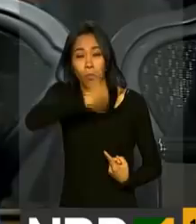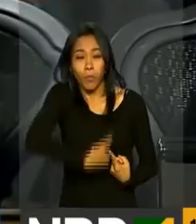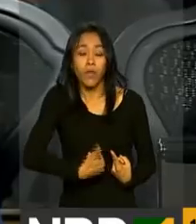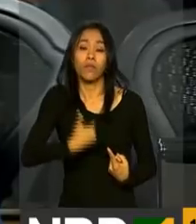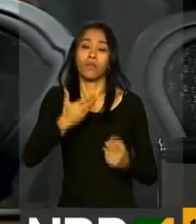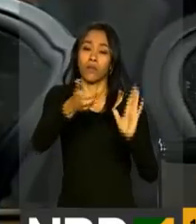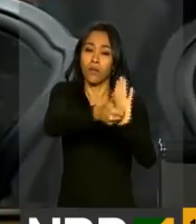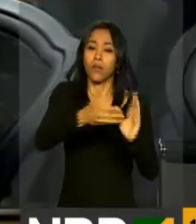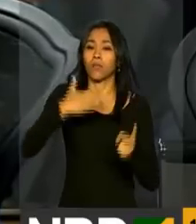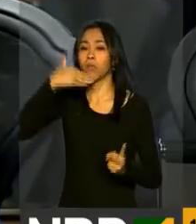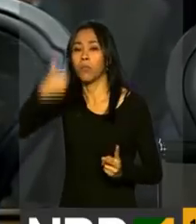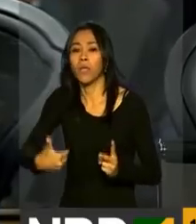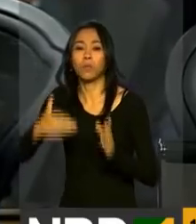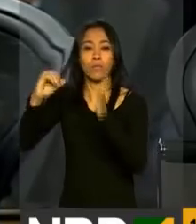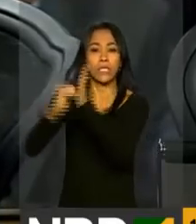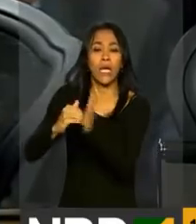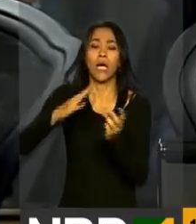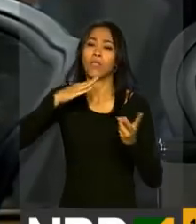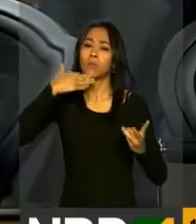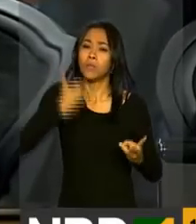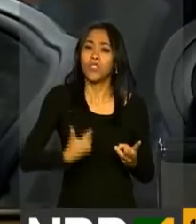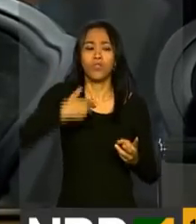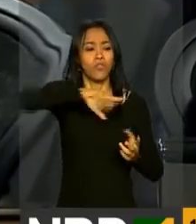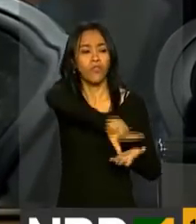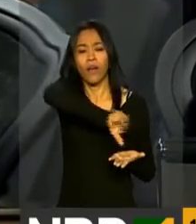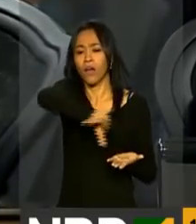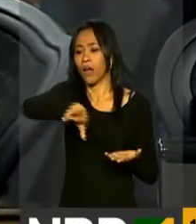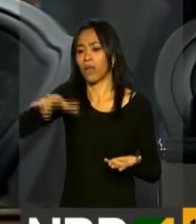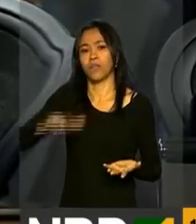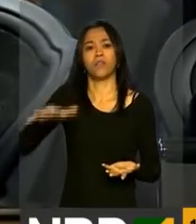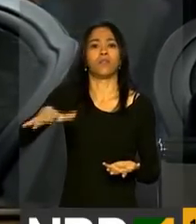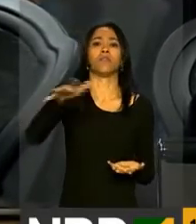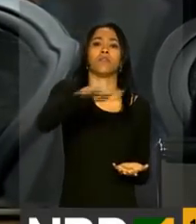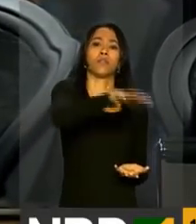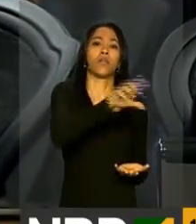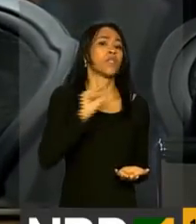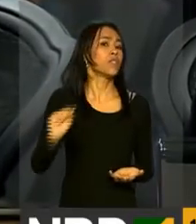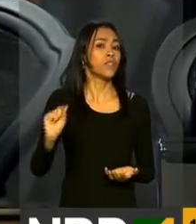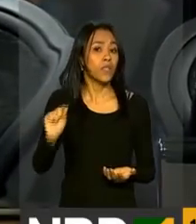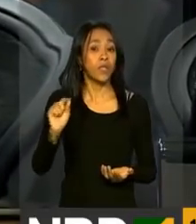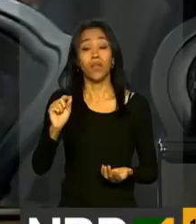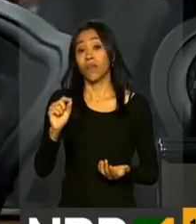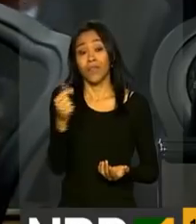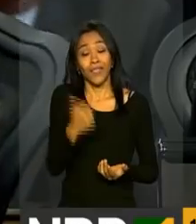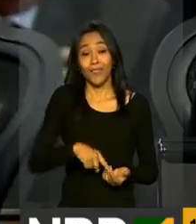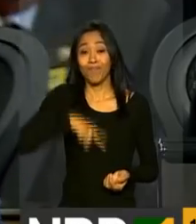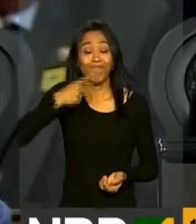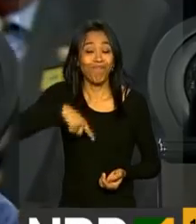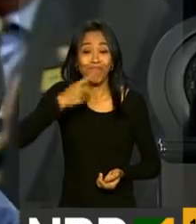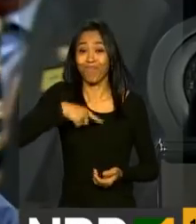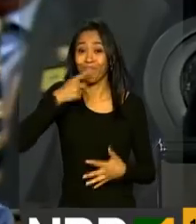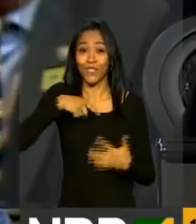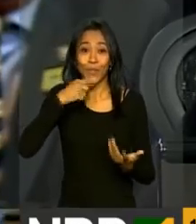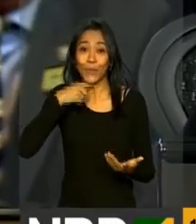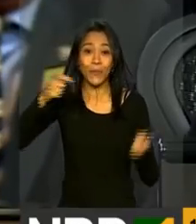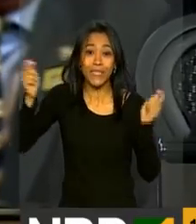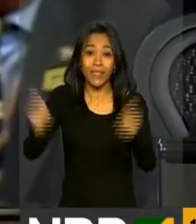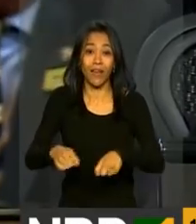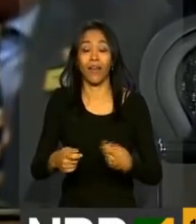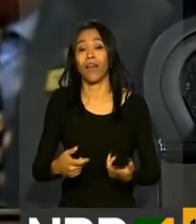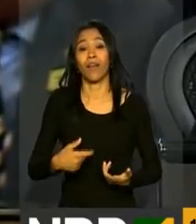é um pleito de vários setores na convicção o de que não há mais condições da união